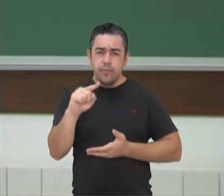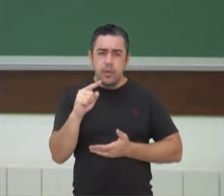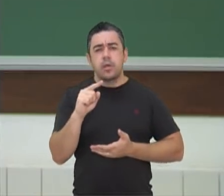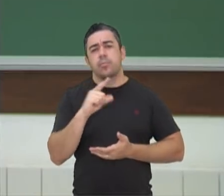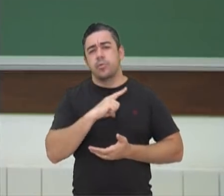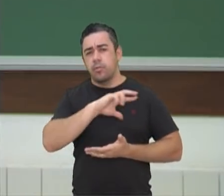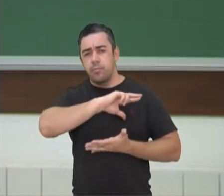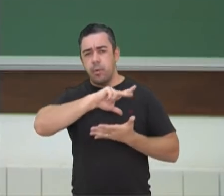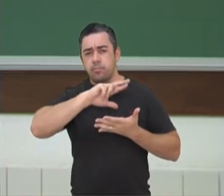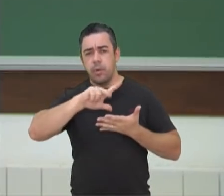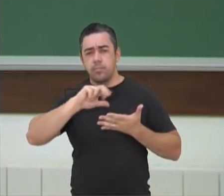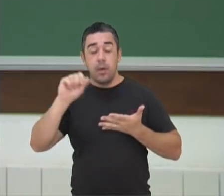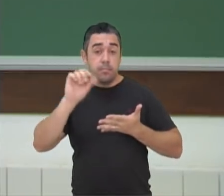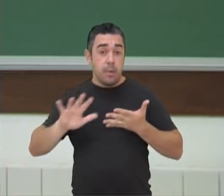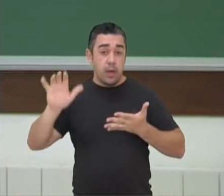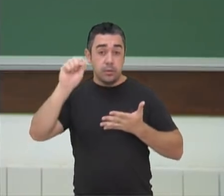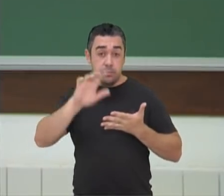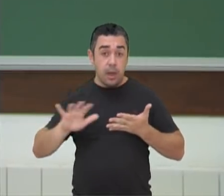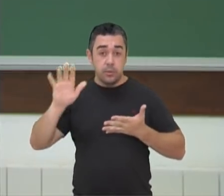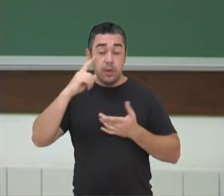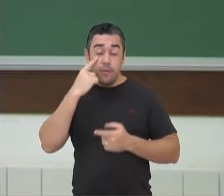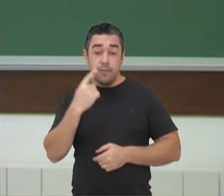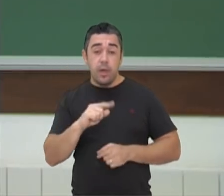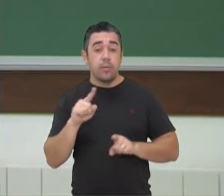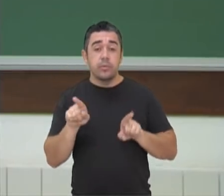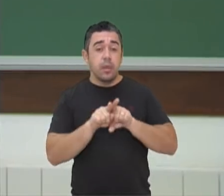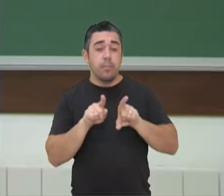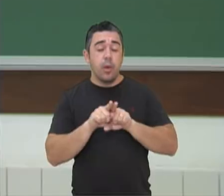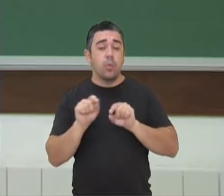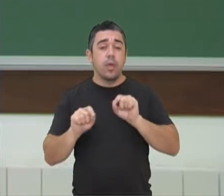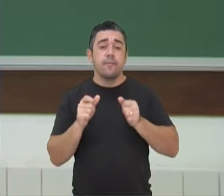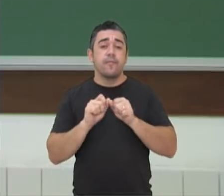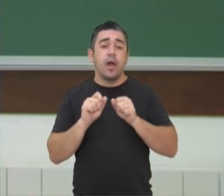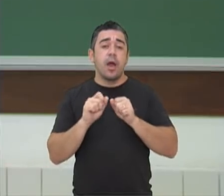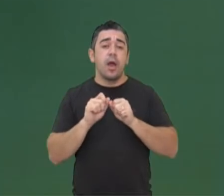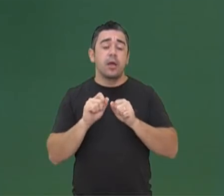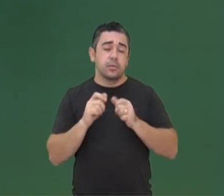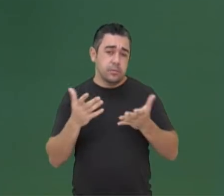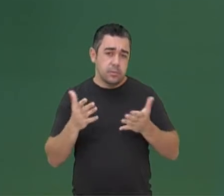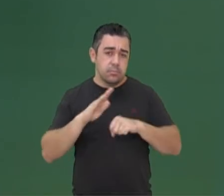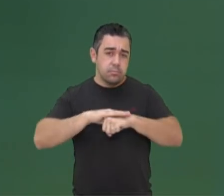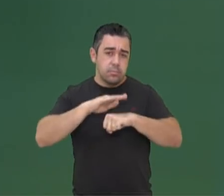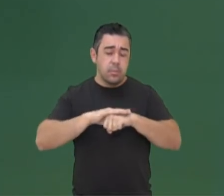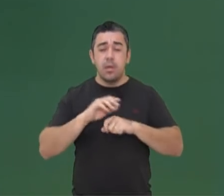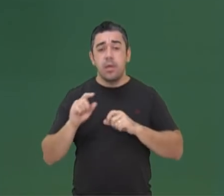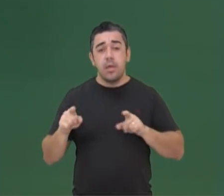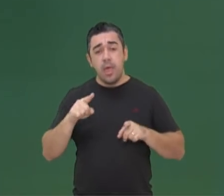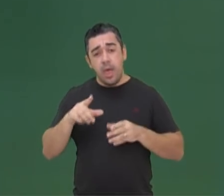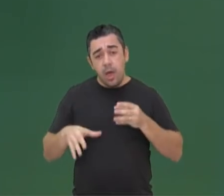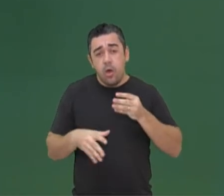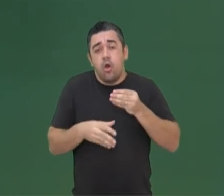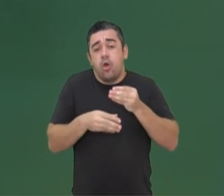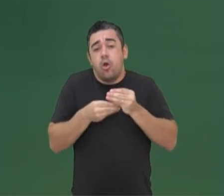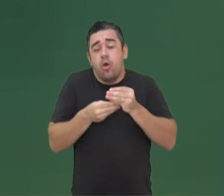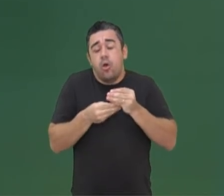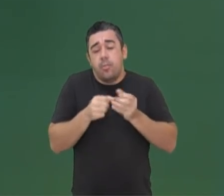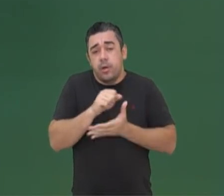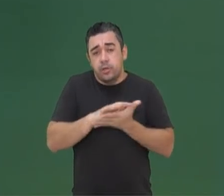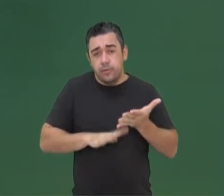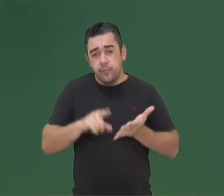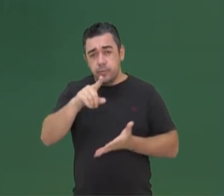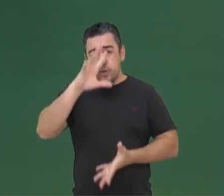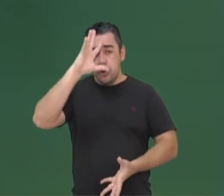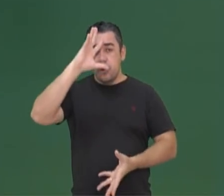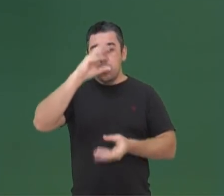imagens, nós vimos as funções dessas regiões e com essa atividade você complementa e